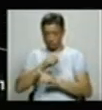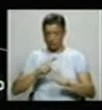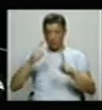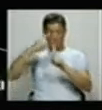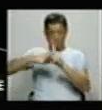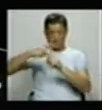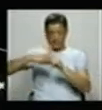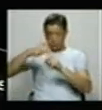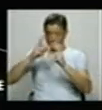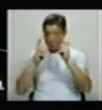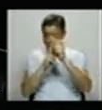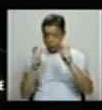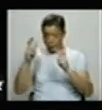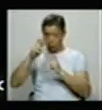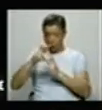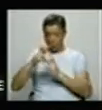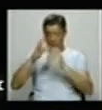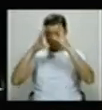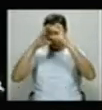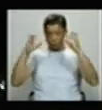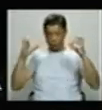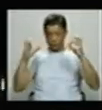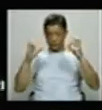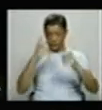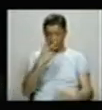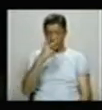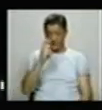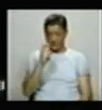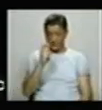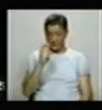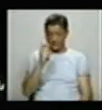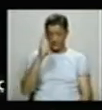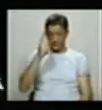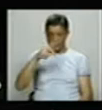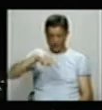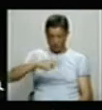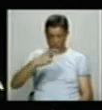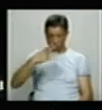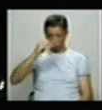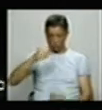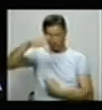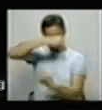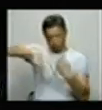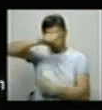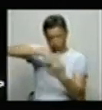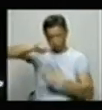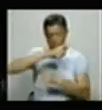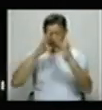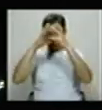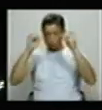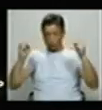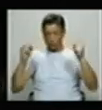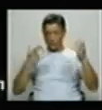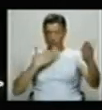Autenticamente. E para além das nuvens, Vênus também tem algo que é chamado superrotação. As suas nuvens, os seus ventos